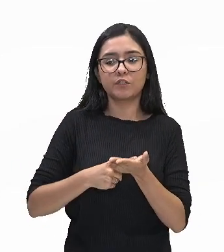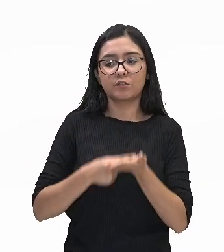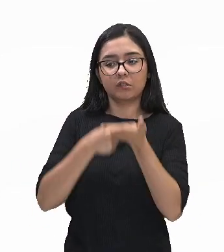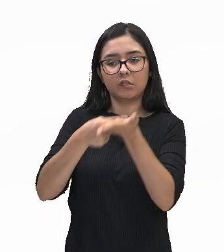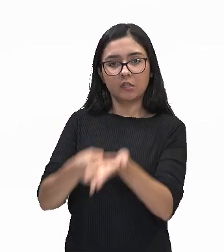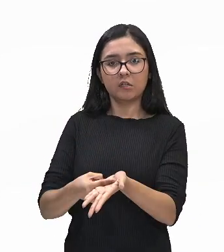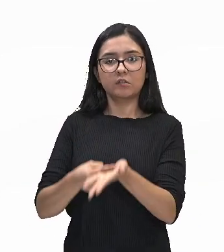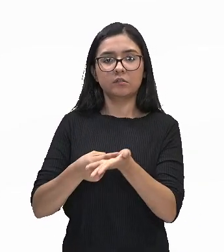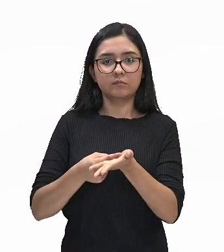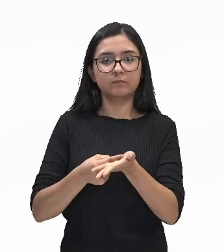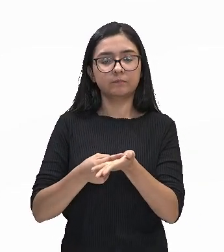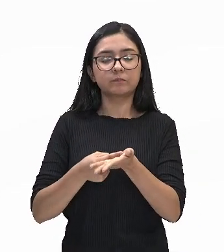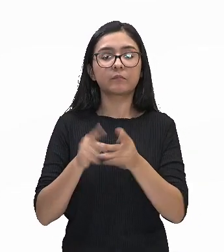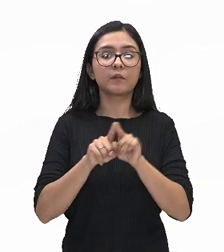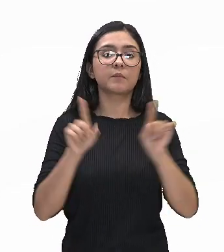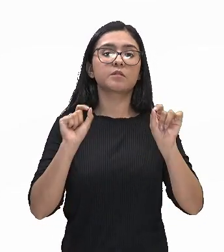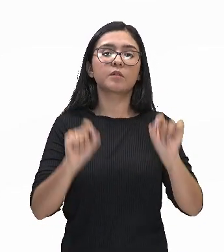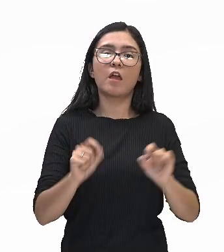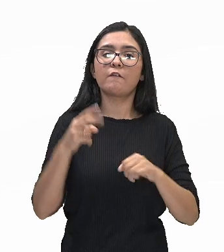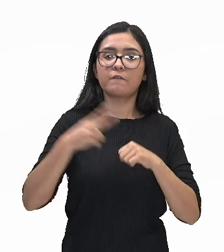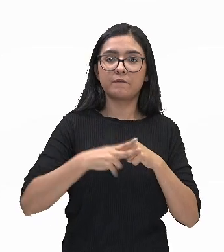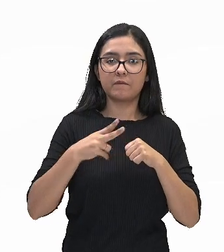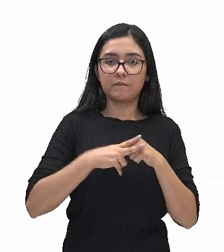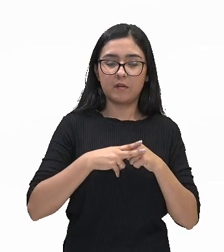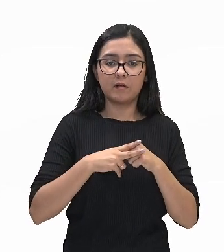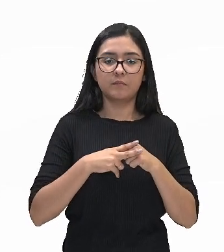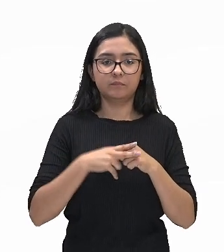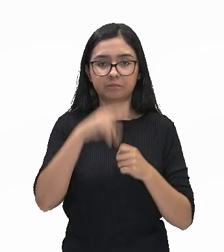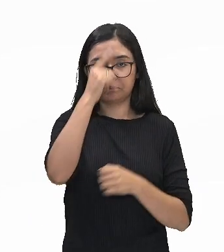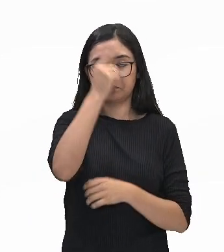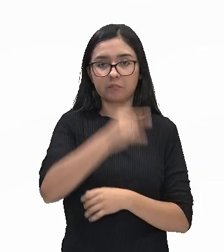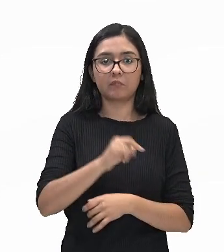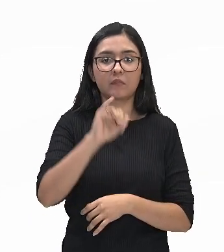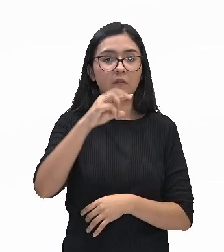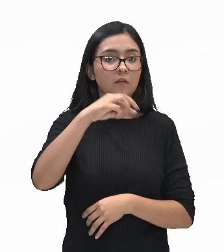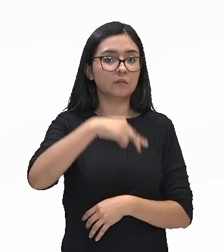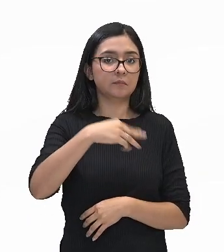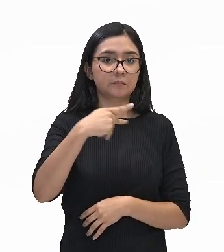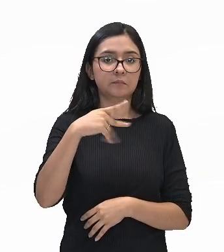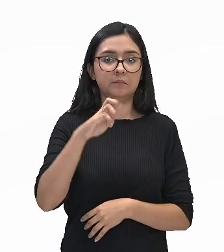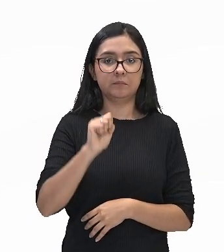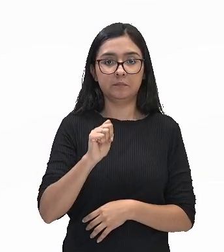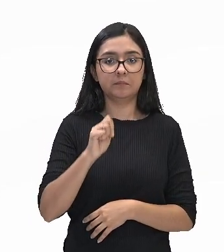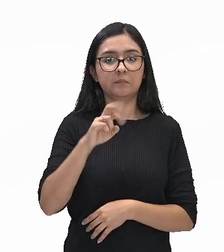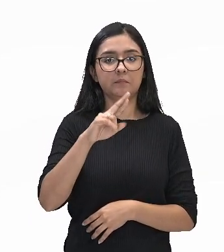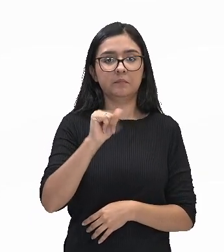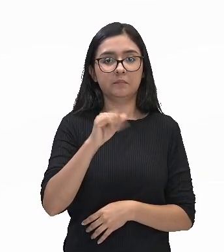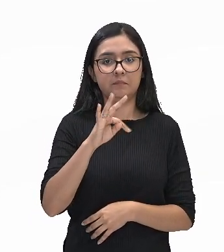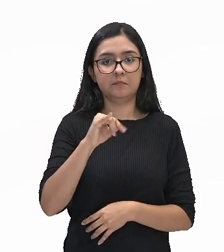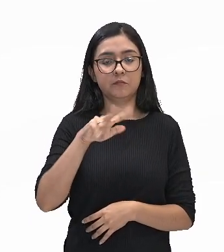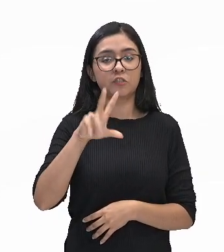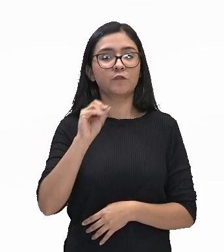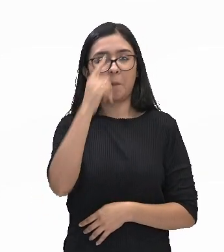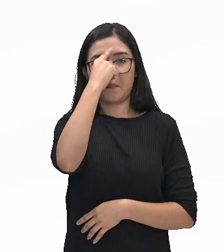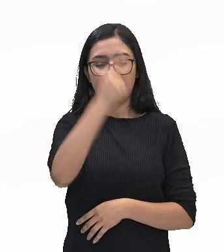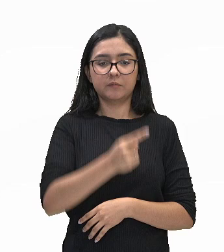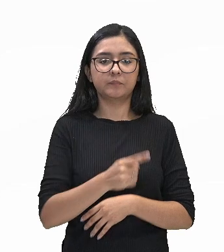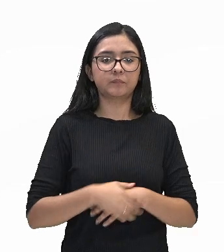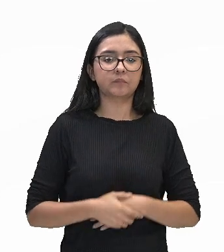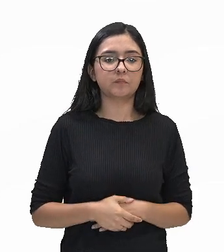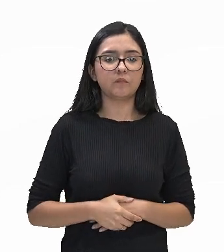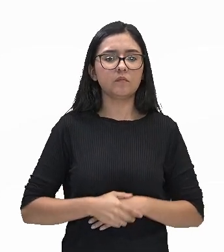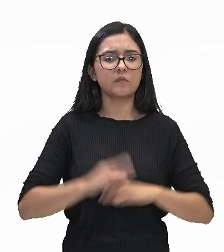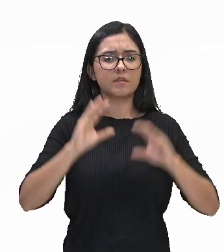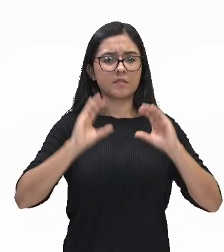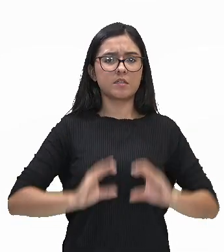mas, de qualquer forma, é um verbo imperativo, que impera, que pede, que manda. Cidadão,